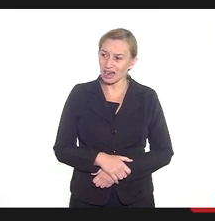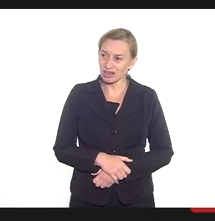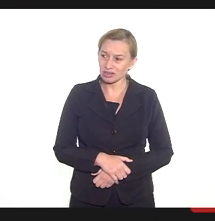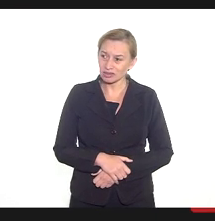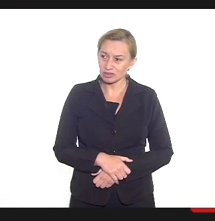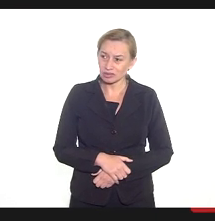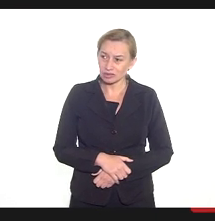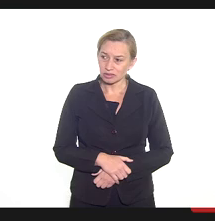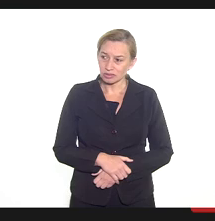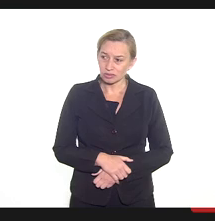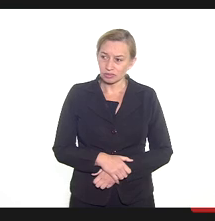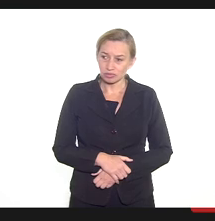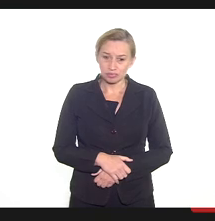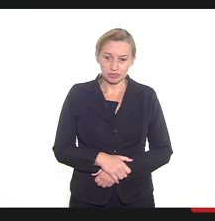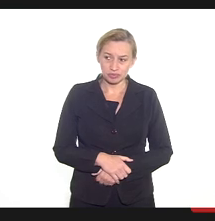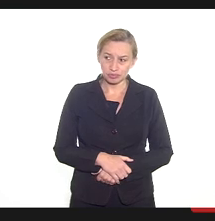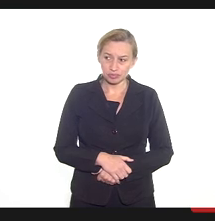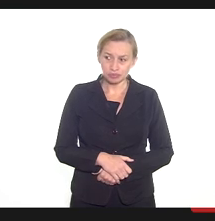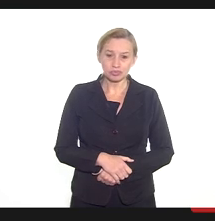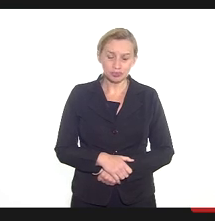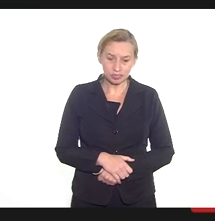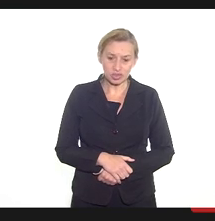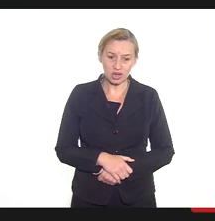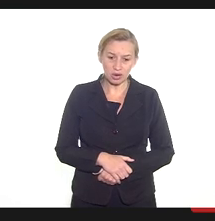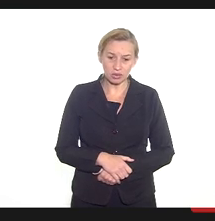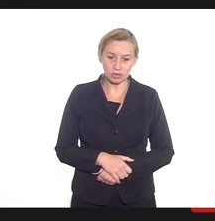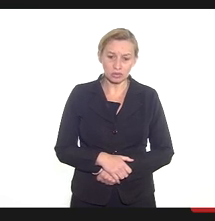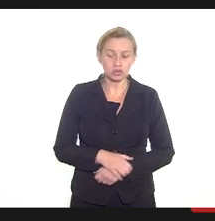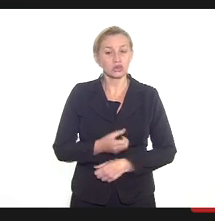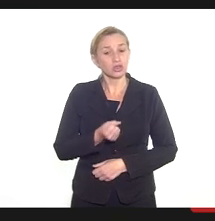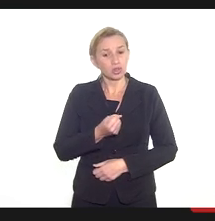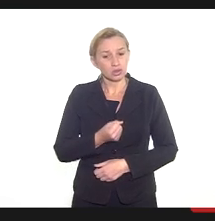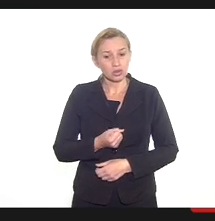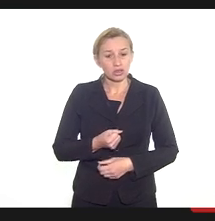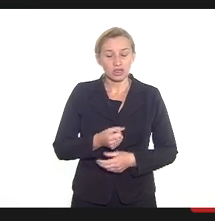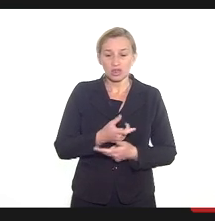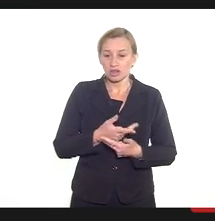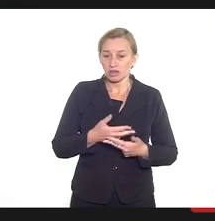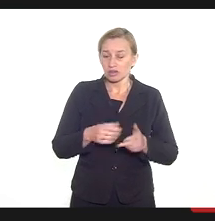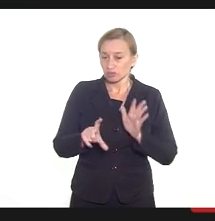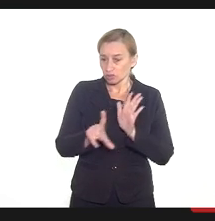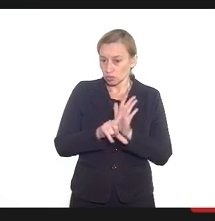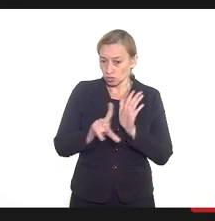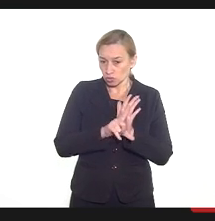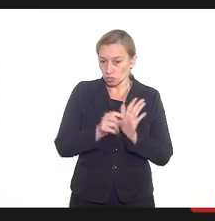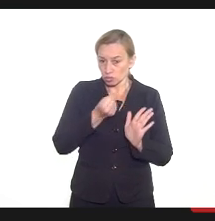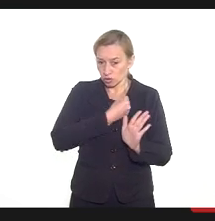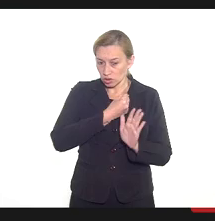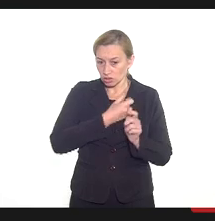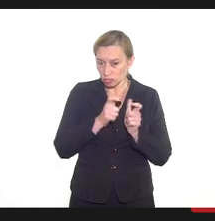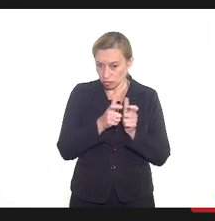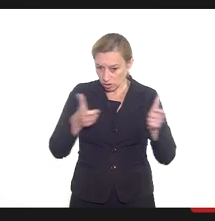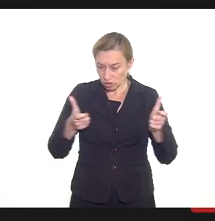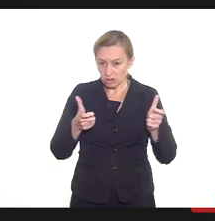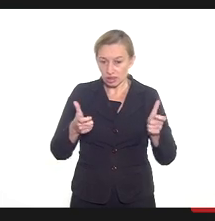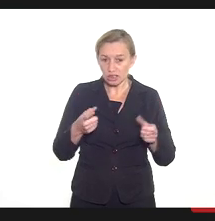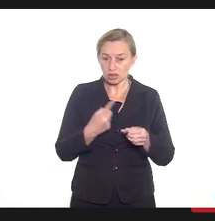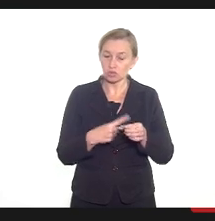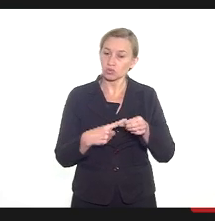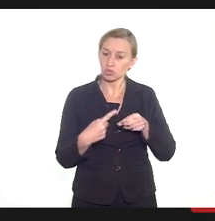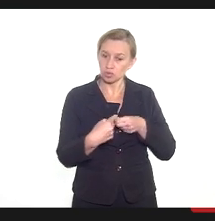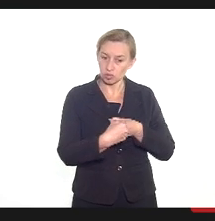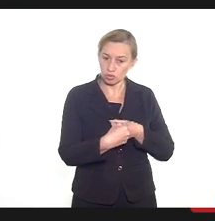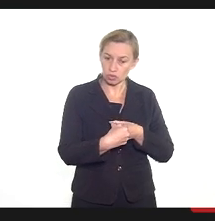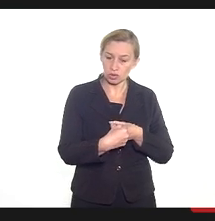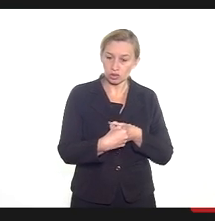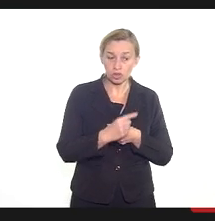trazendo também a questão das legislações. A maioria das legislações que apontam em municípios, em